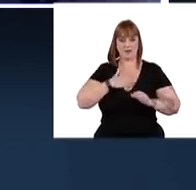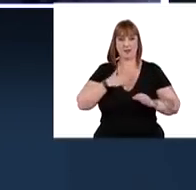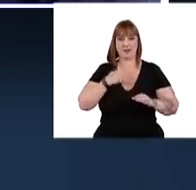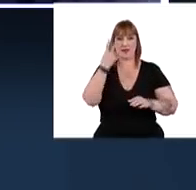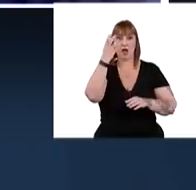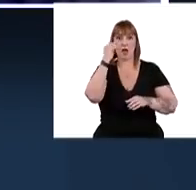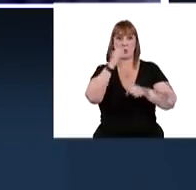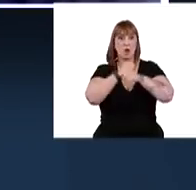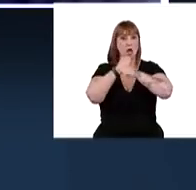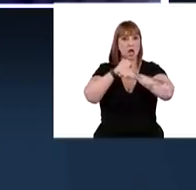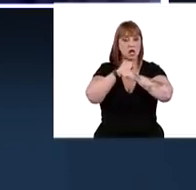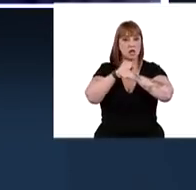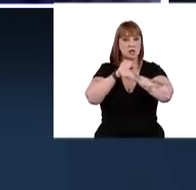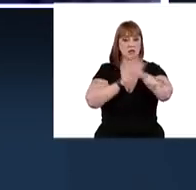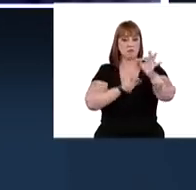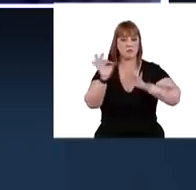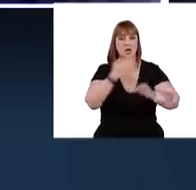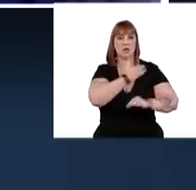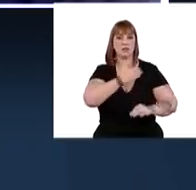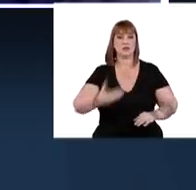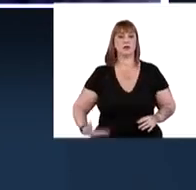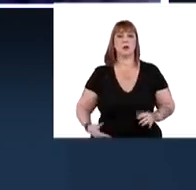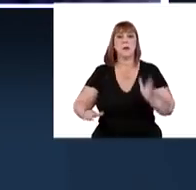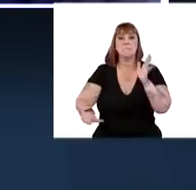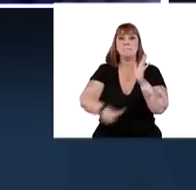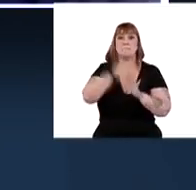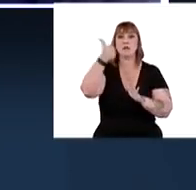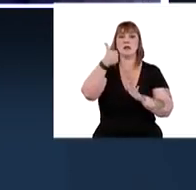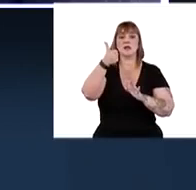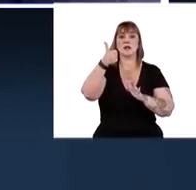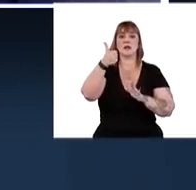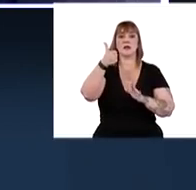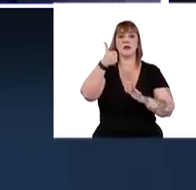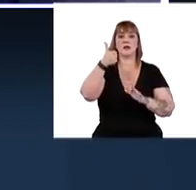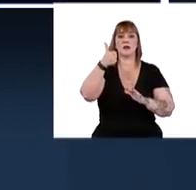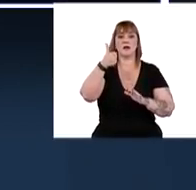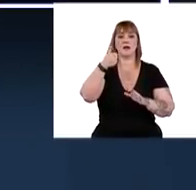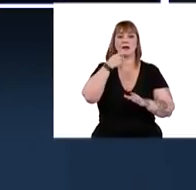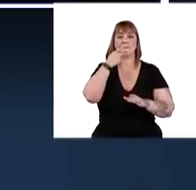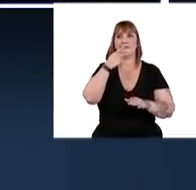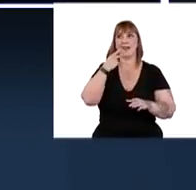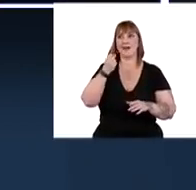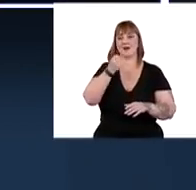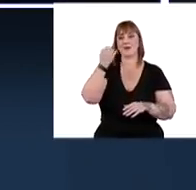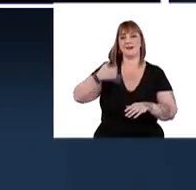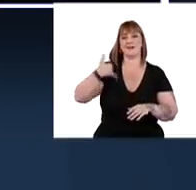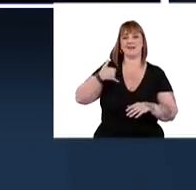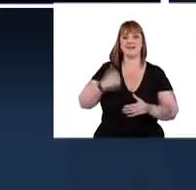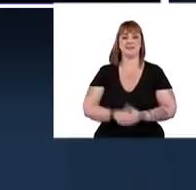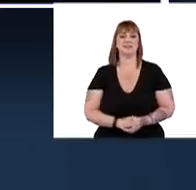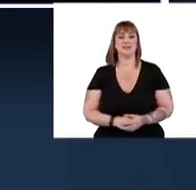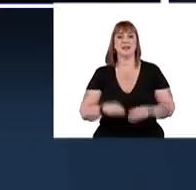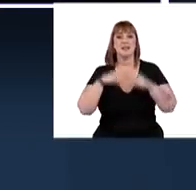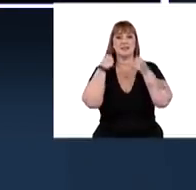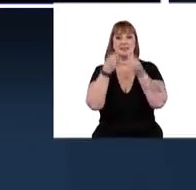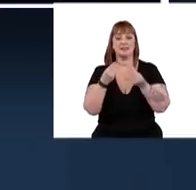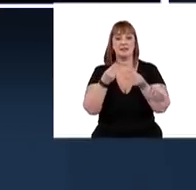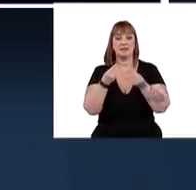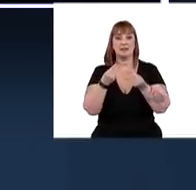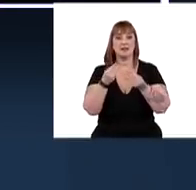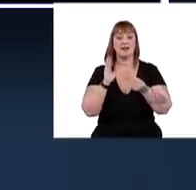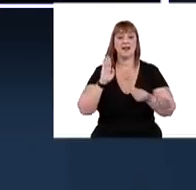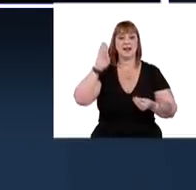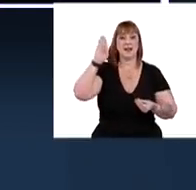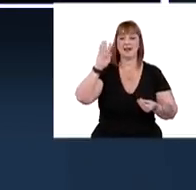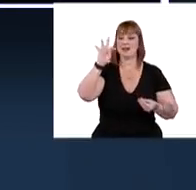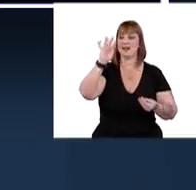40 anos eu faço plano de governos. A primeira vez, Mariana, isso vai me datar um pouco, entreguei para o presidente, para o